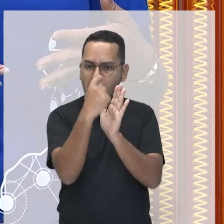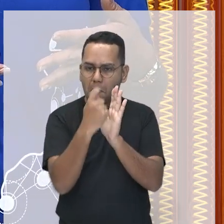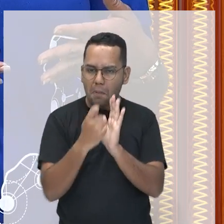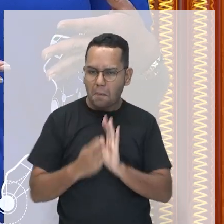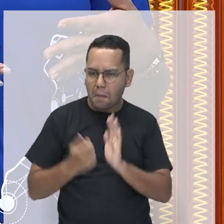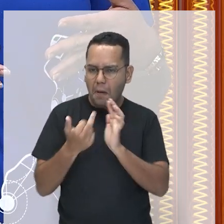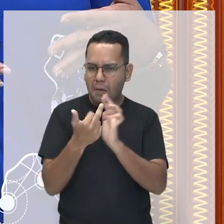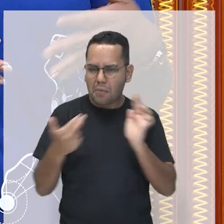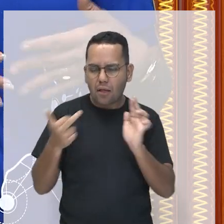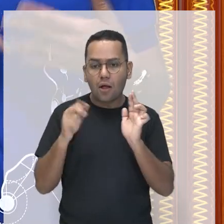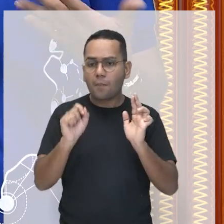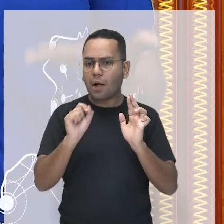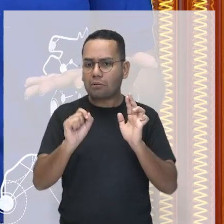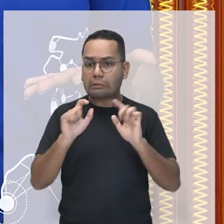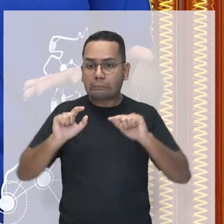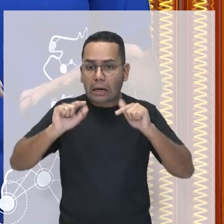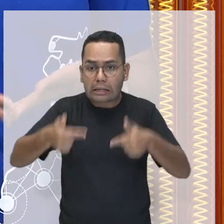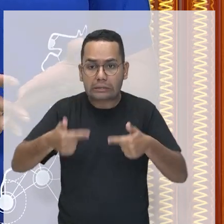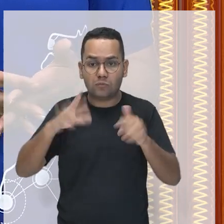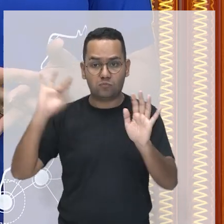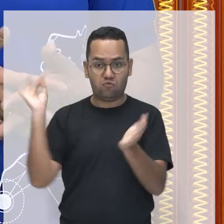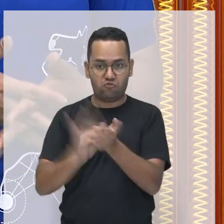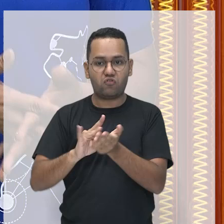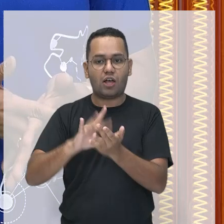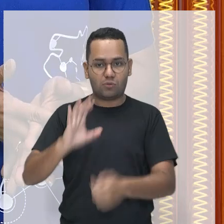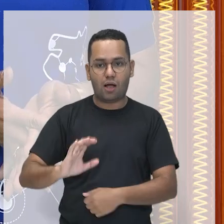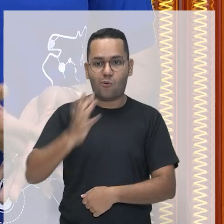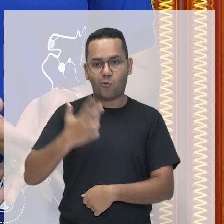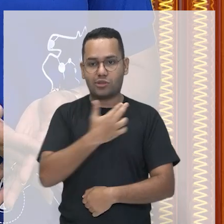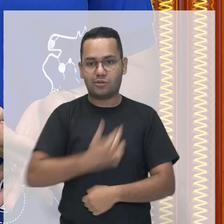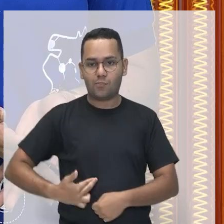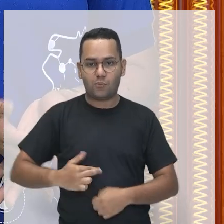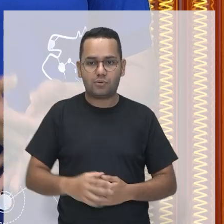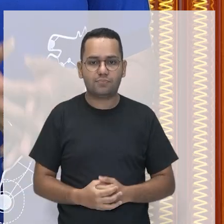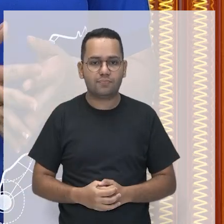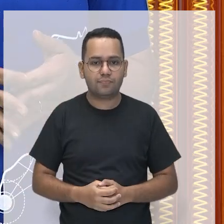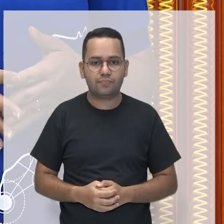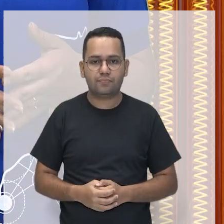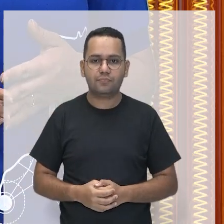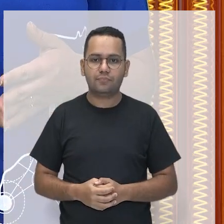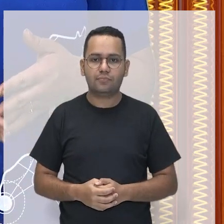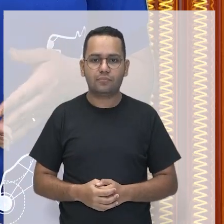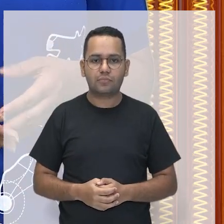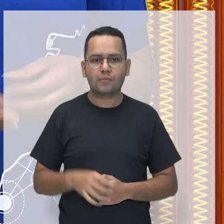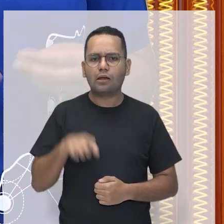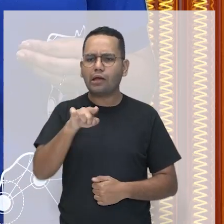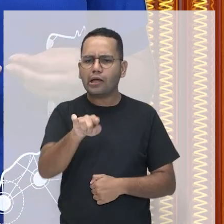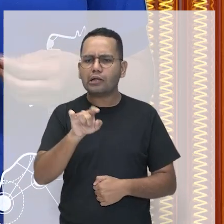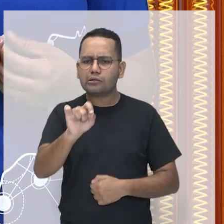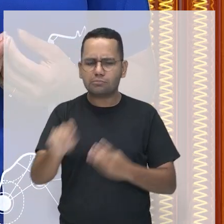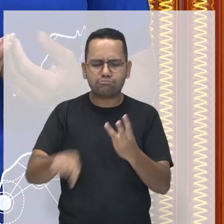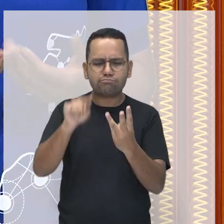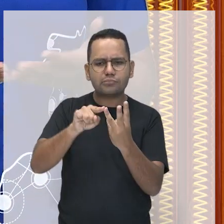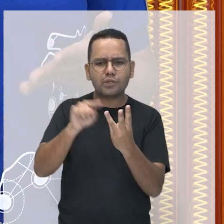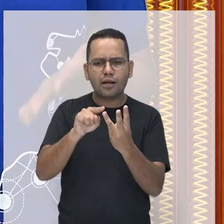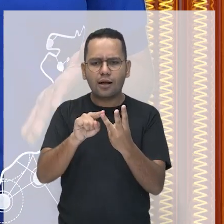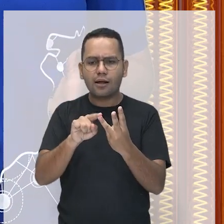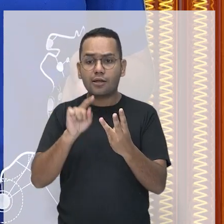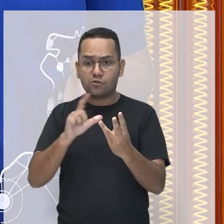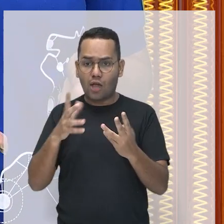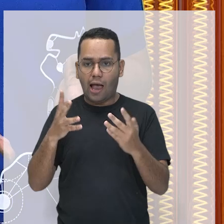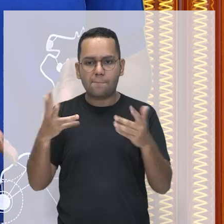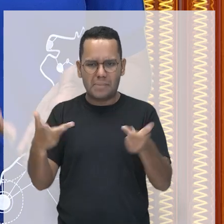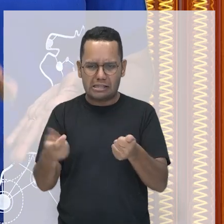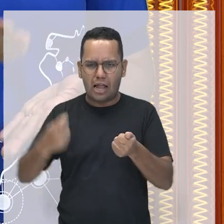mais, vamos dizer assim, consolidadas, né? Sua habilidade como jornalista e propagandista, né, foi autor do